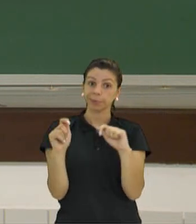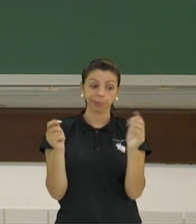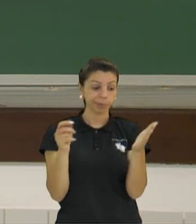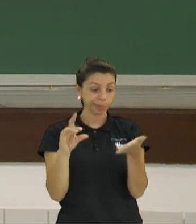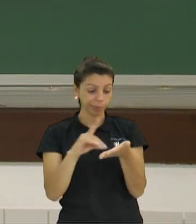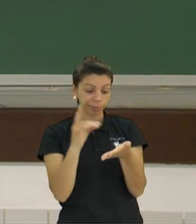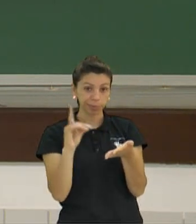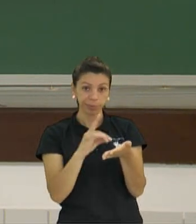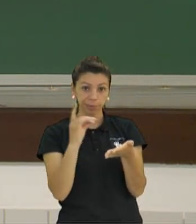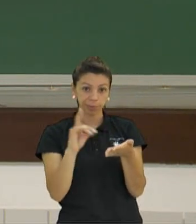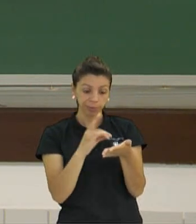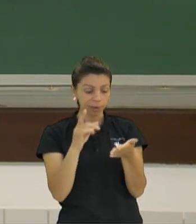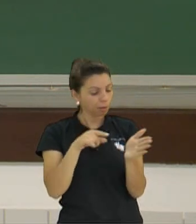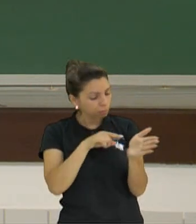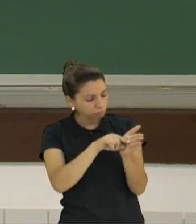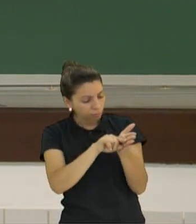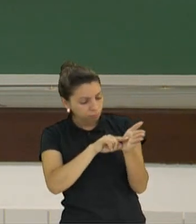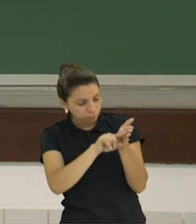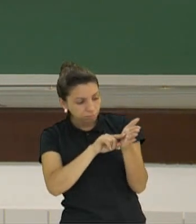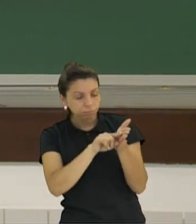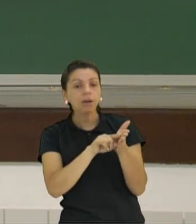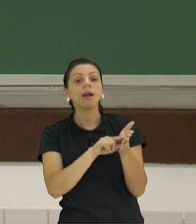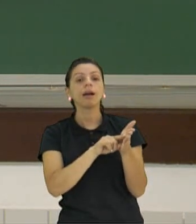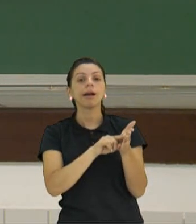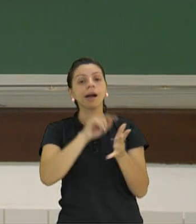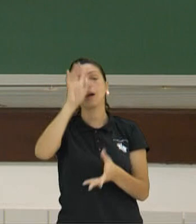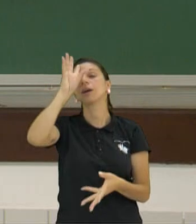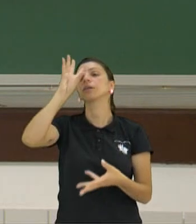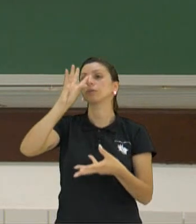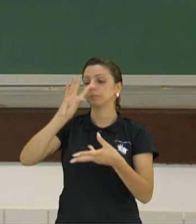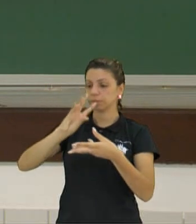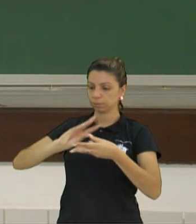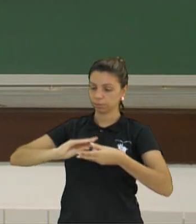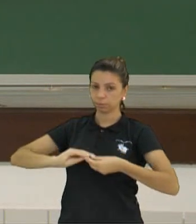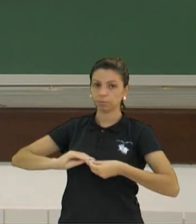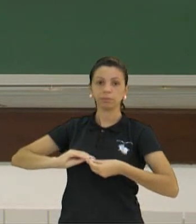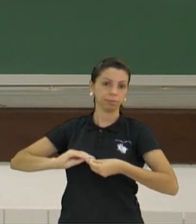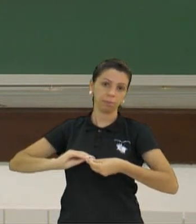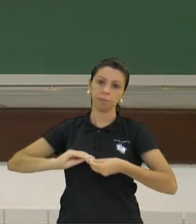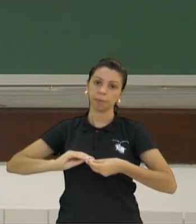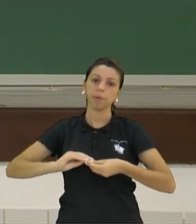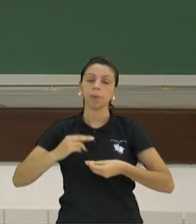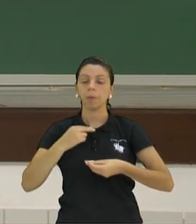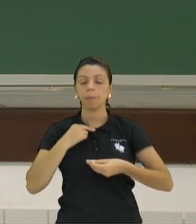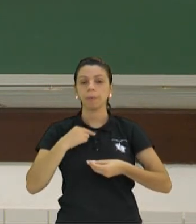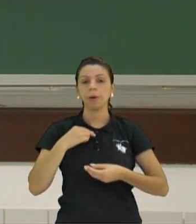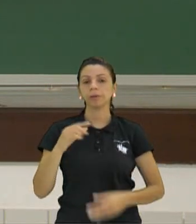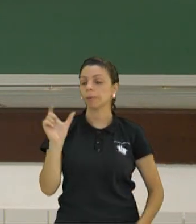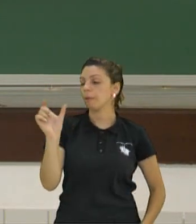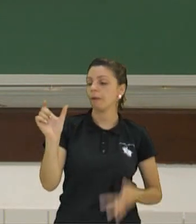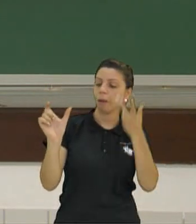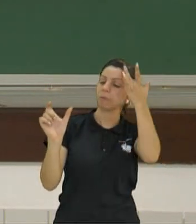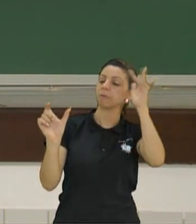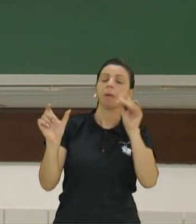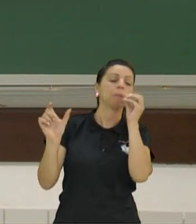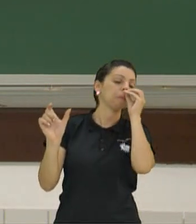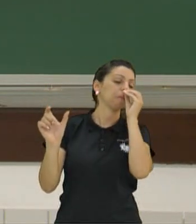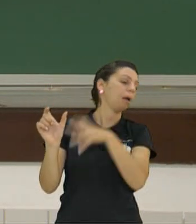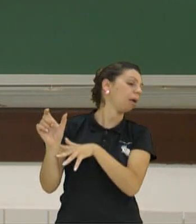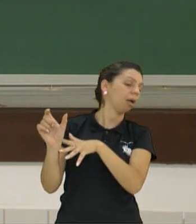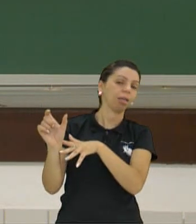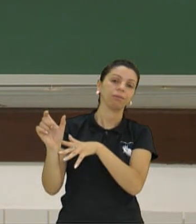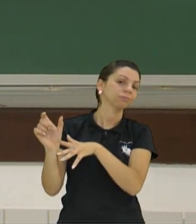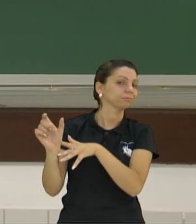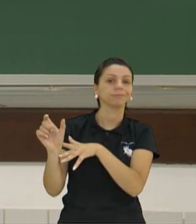ao dicionário para que a gente possa ter a compreensão daquele texto todo. Não podemos passar por um texto e deixar uma palavrinha lá, vou deixar